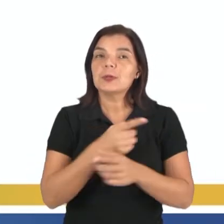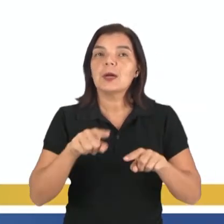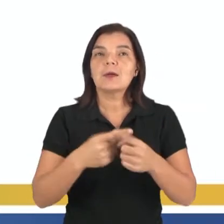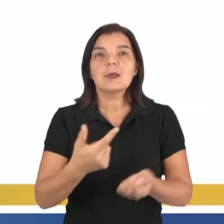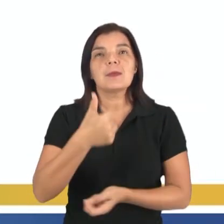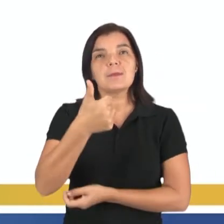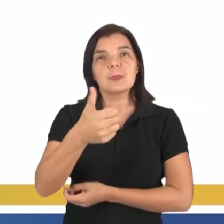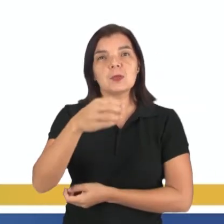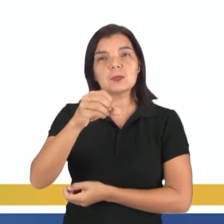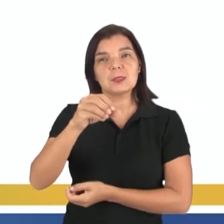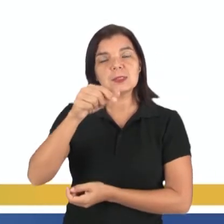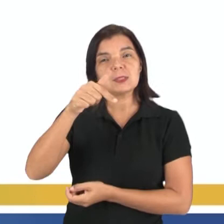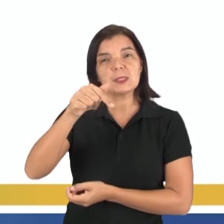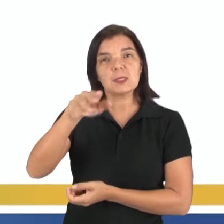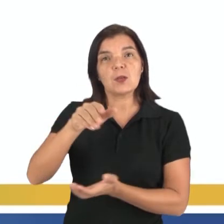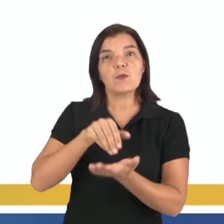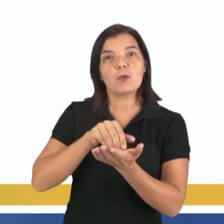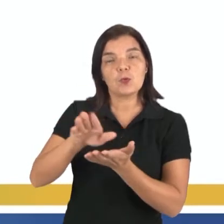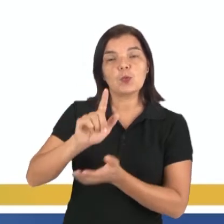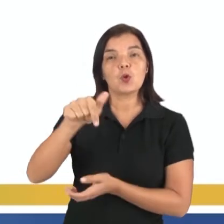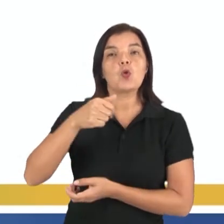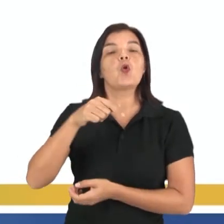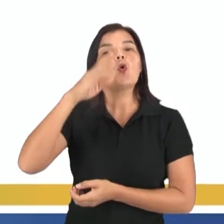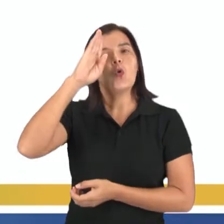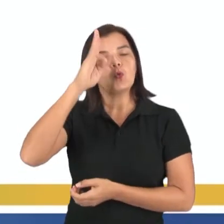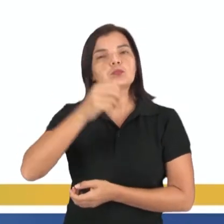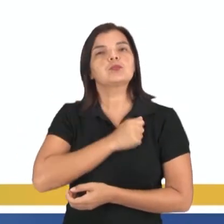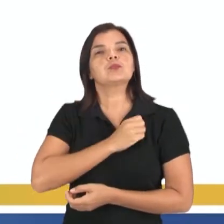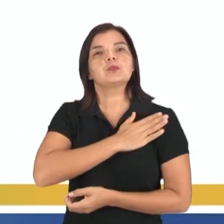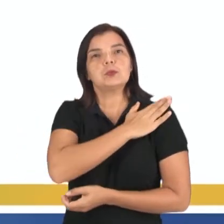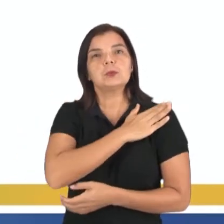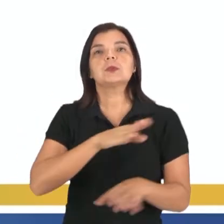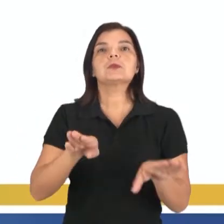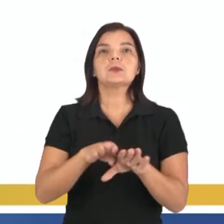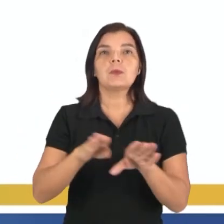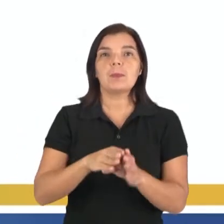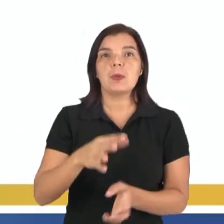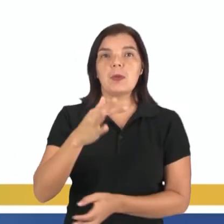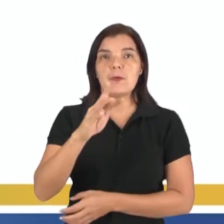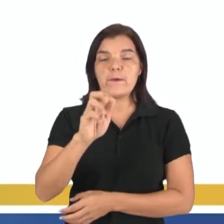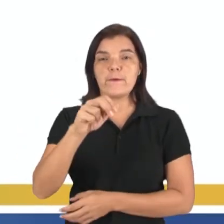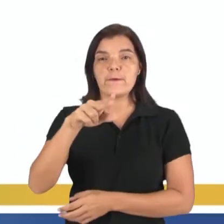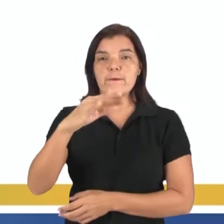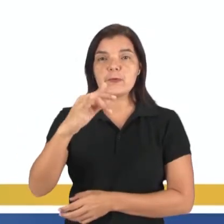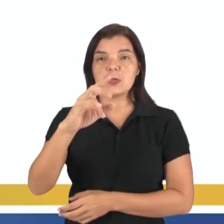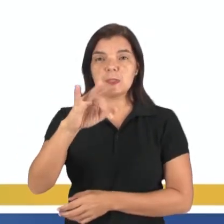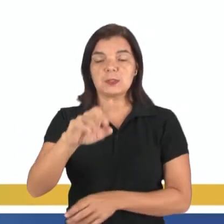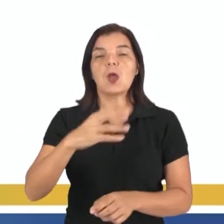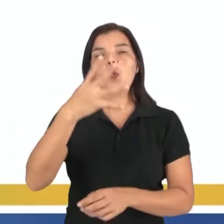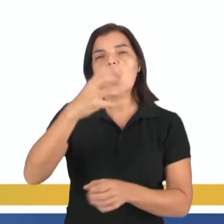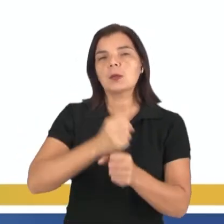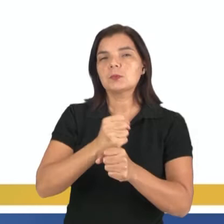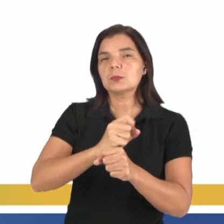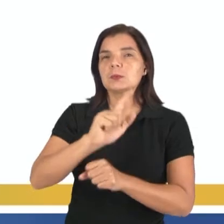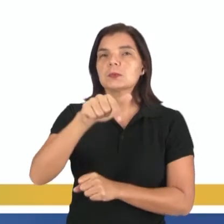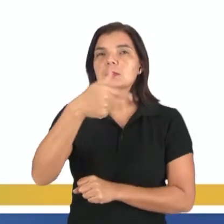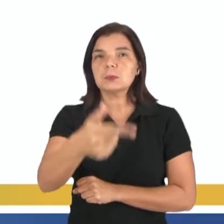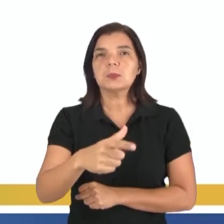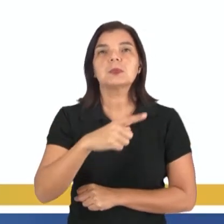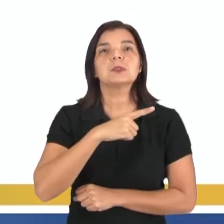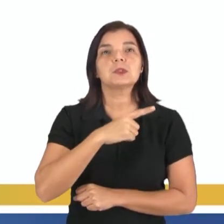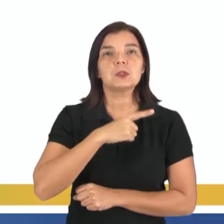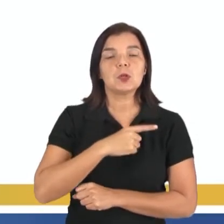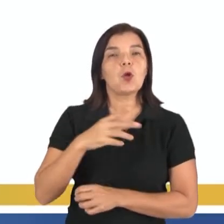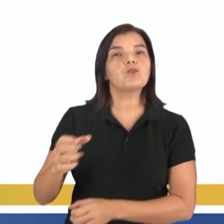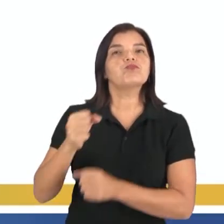1975 ele foi deposto por um outro general, Francisco Morales Bermúdez, e 4 anos depois, né, somente 4 anos depois, é